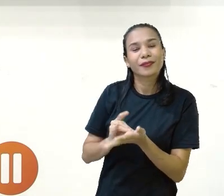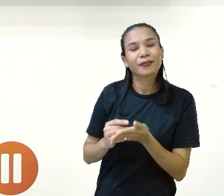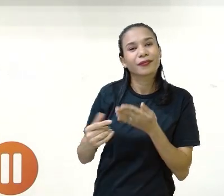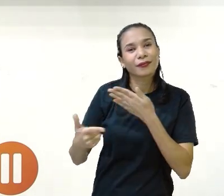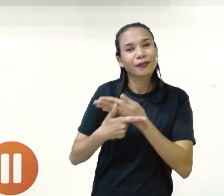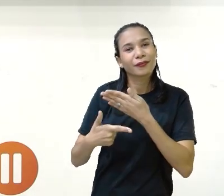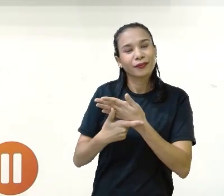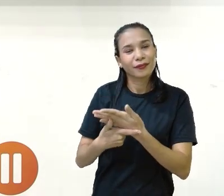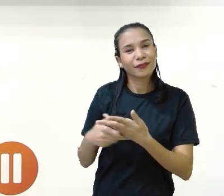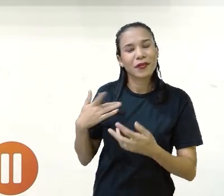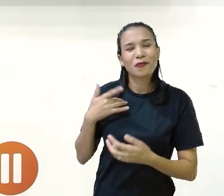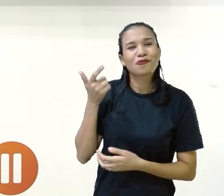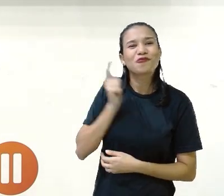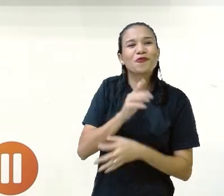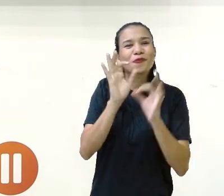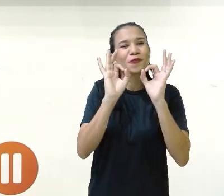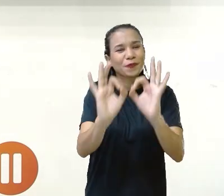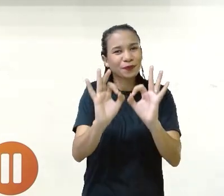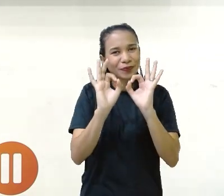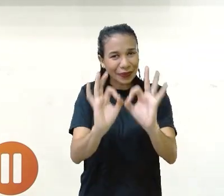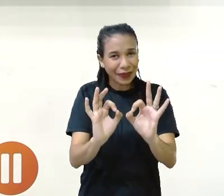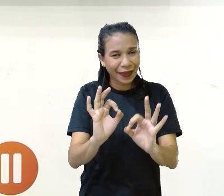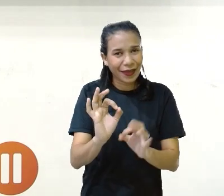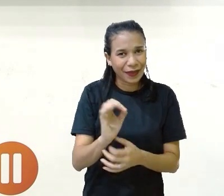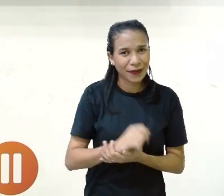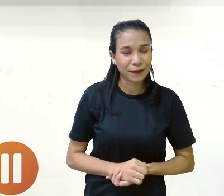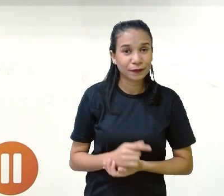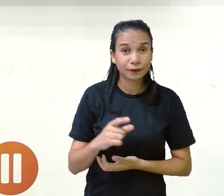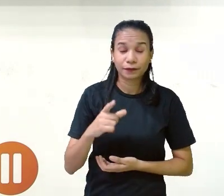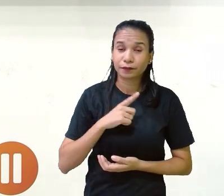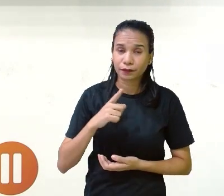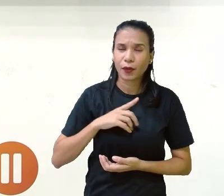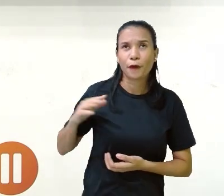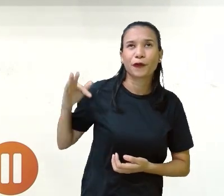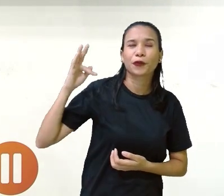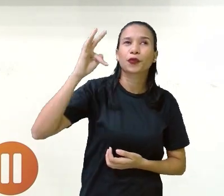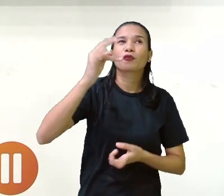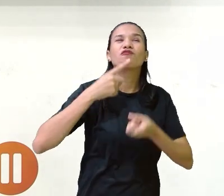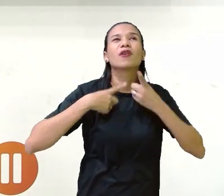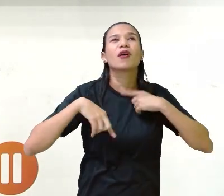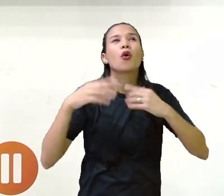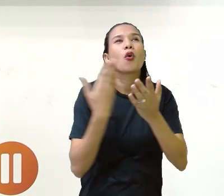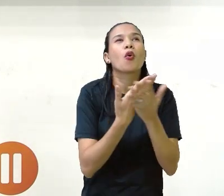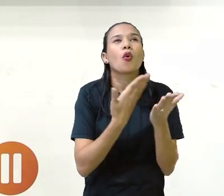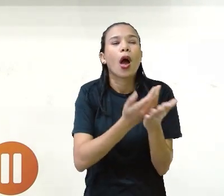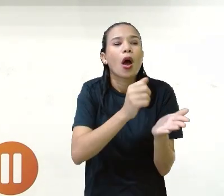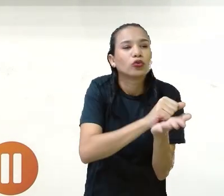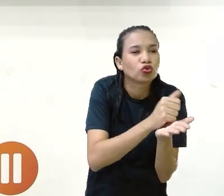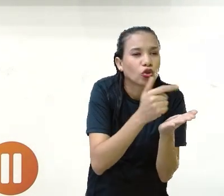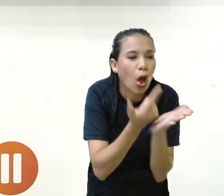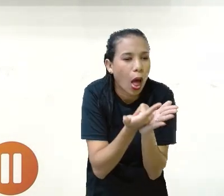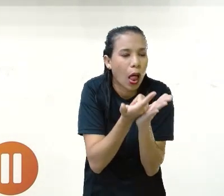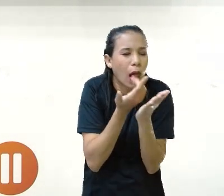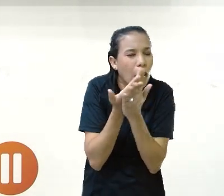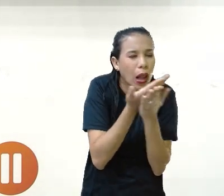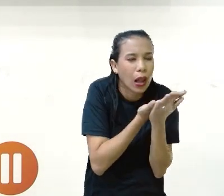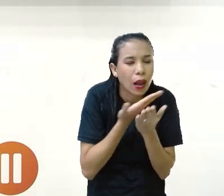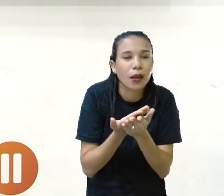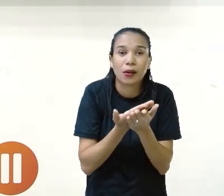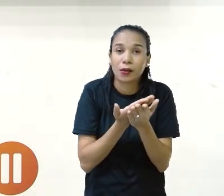papéis, né? Eu tenho certeza que quem pretende fazer jornalismo um dia, quem pretende